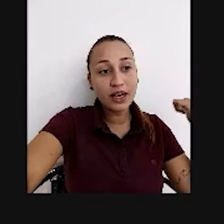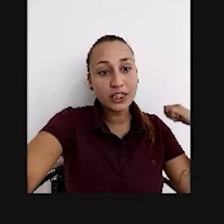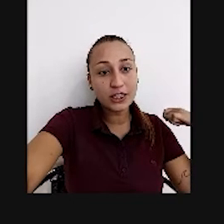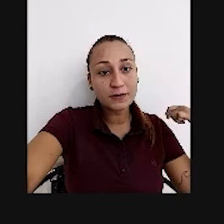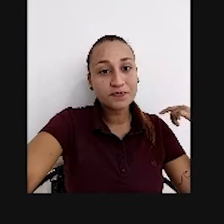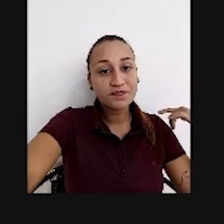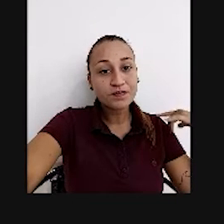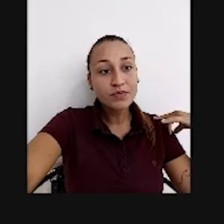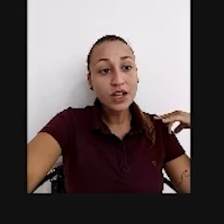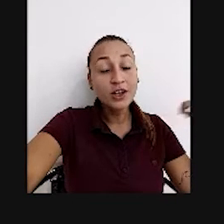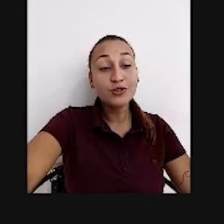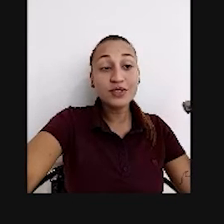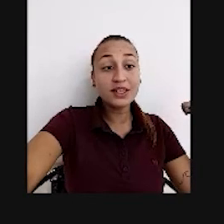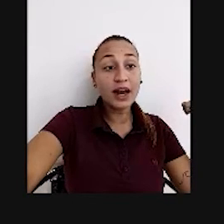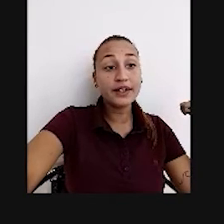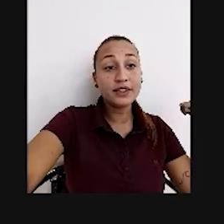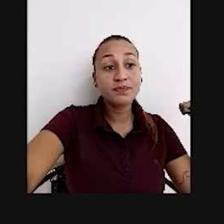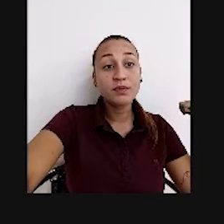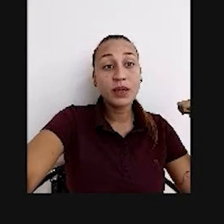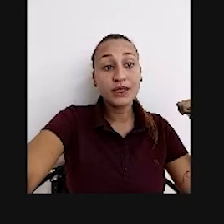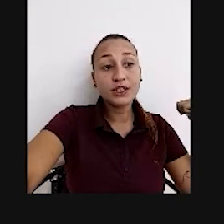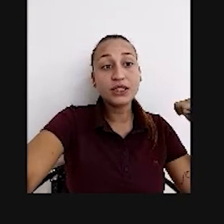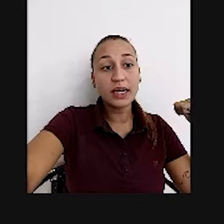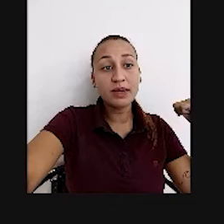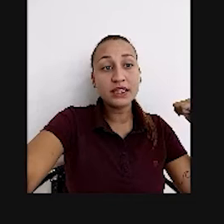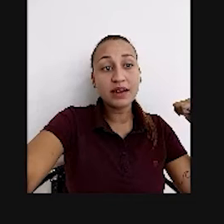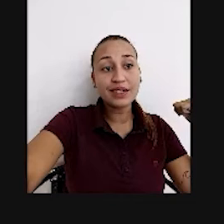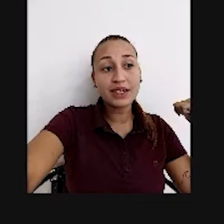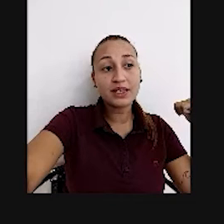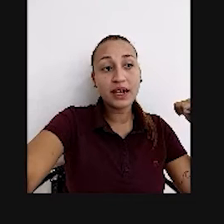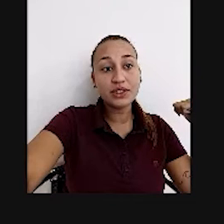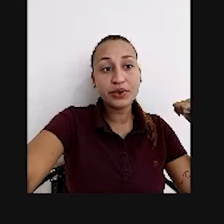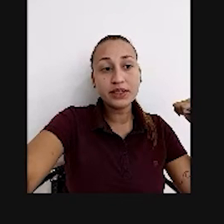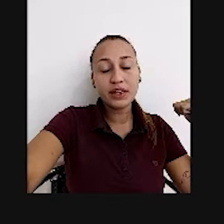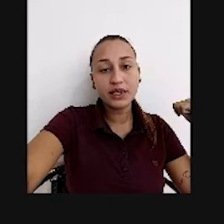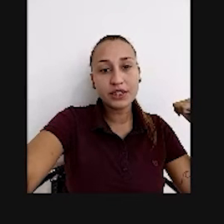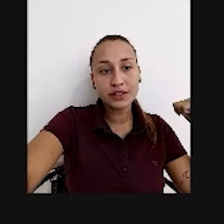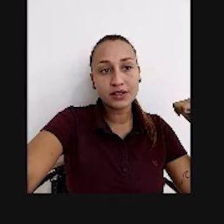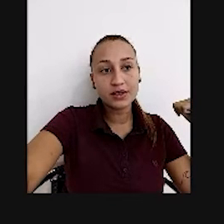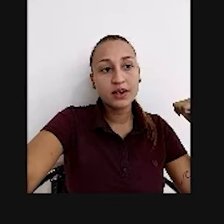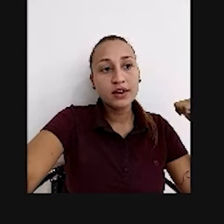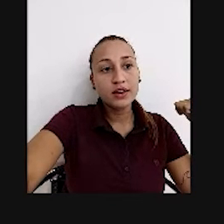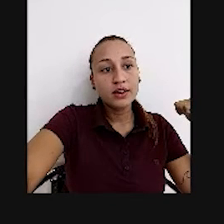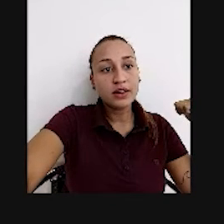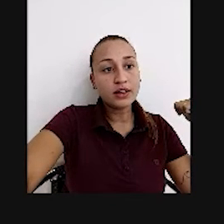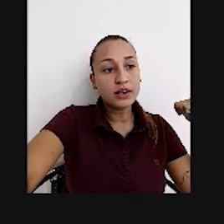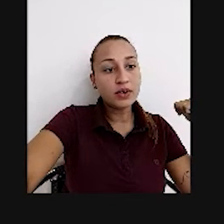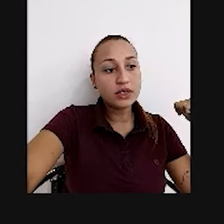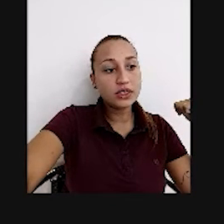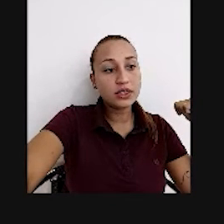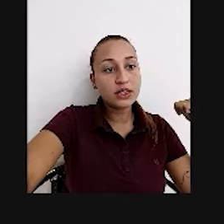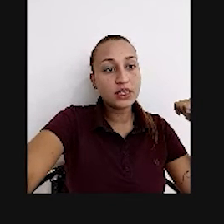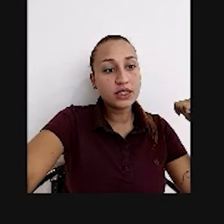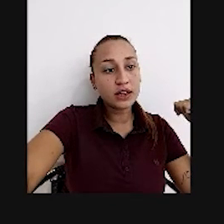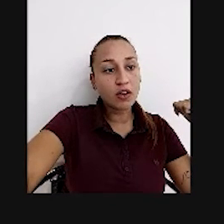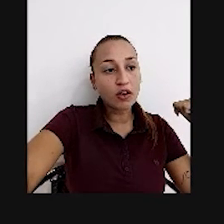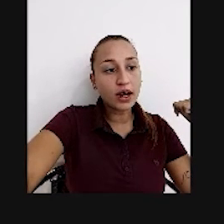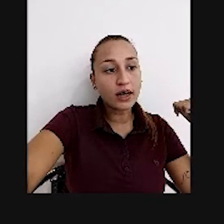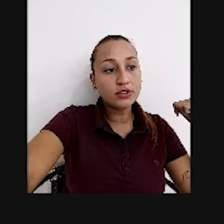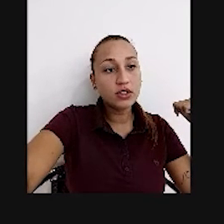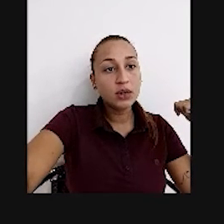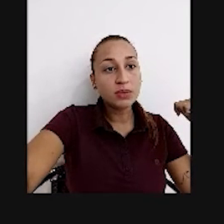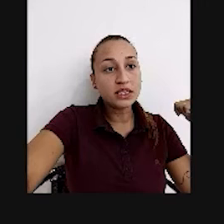colocado o fillet no design, que a gente já imaginava que ia ser regiões críticas. Então, a gente já